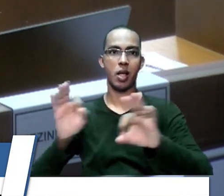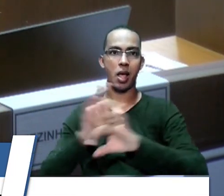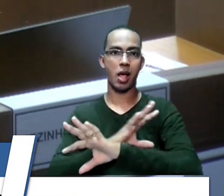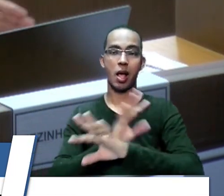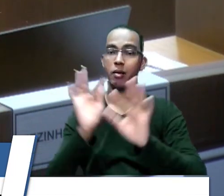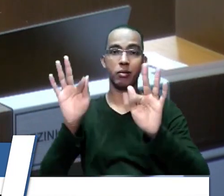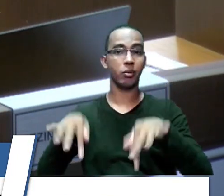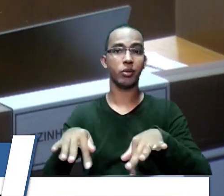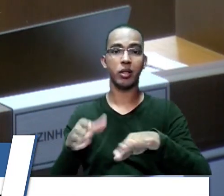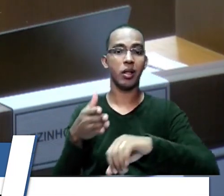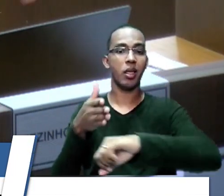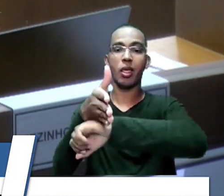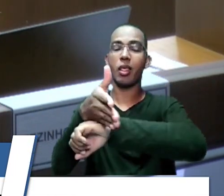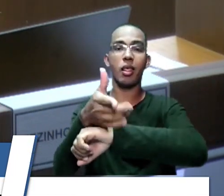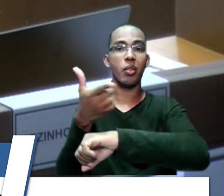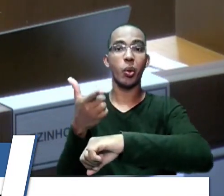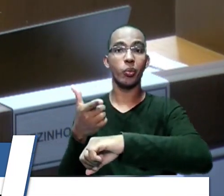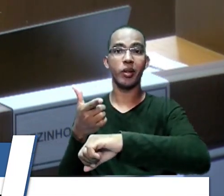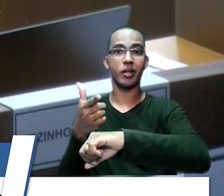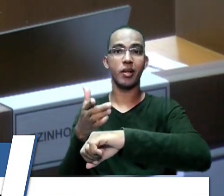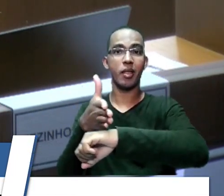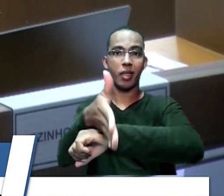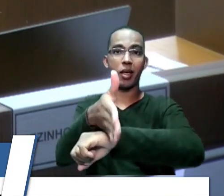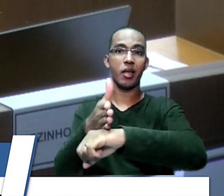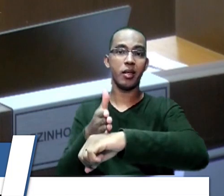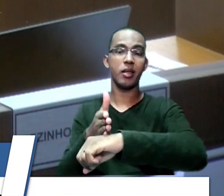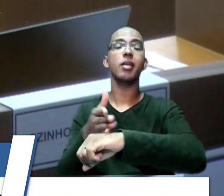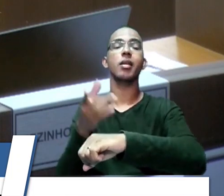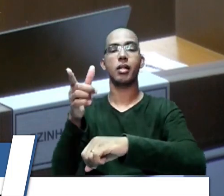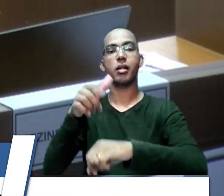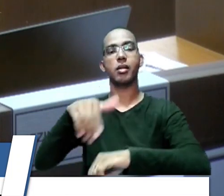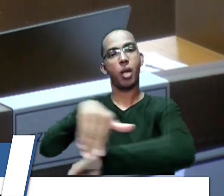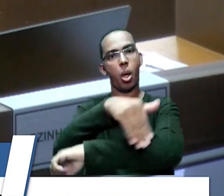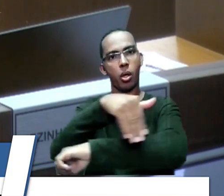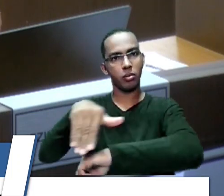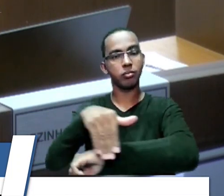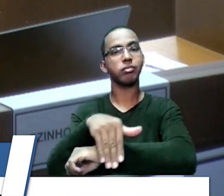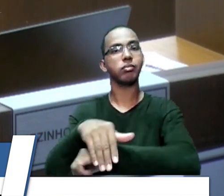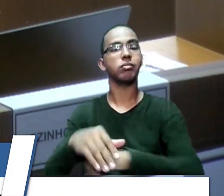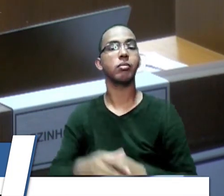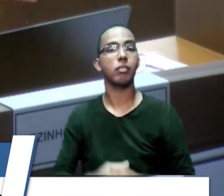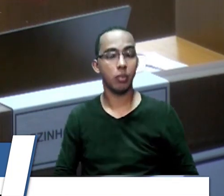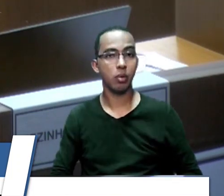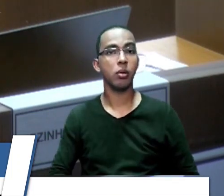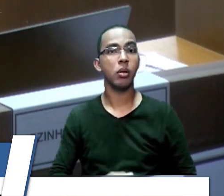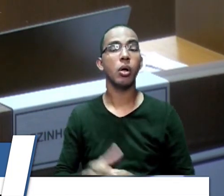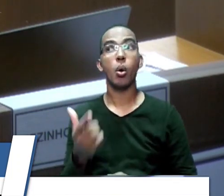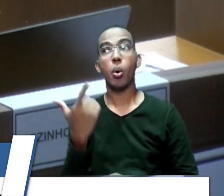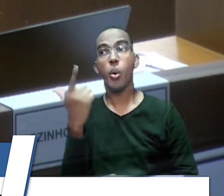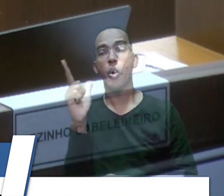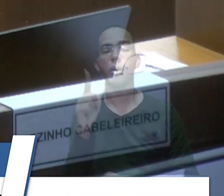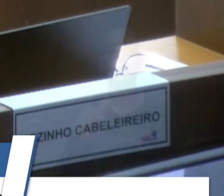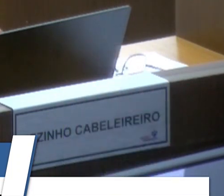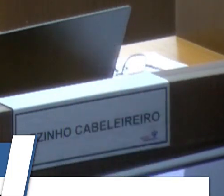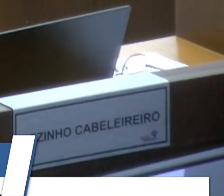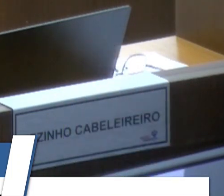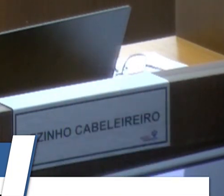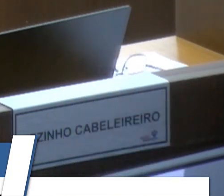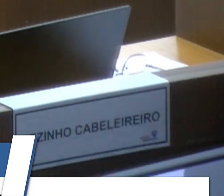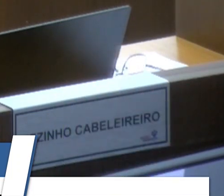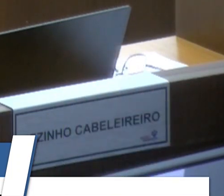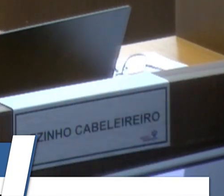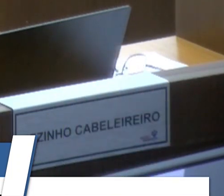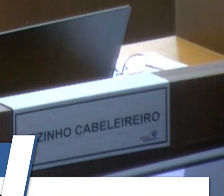ela não tem saída lá na Avenida Demar de Barros. Né? A única saída que tem, aí vai andar poucos